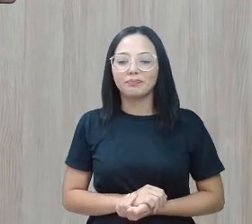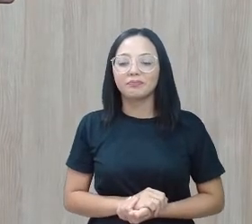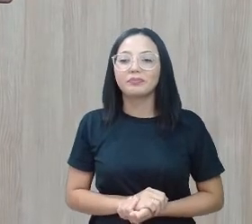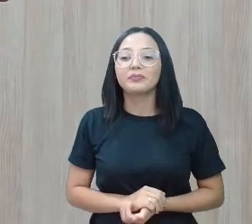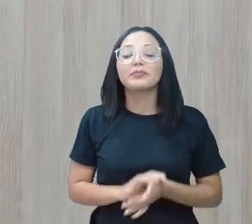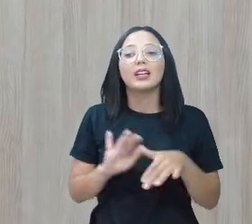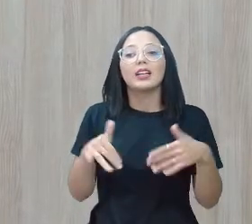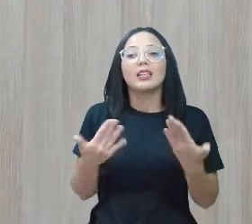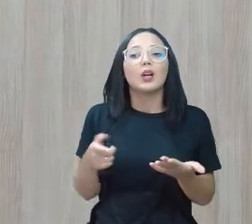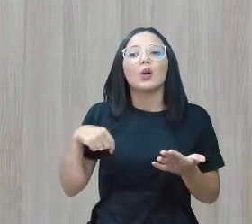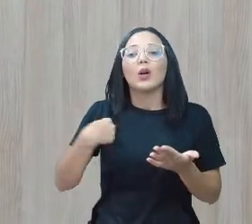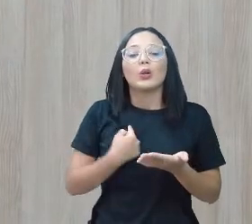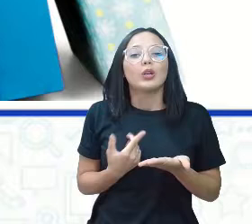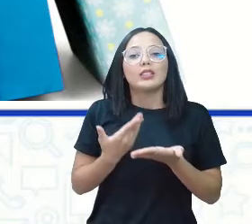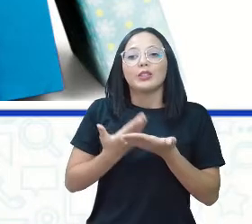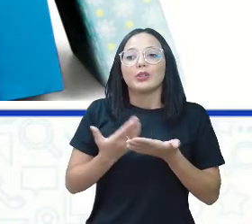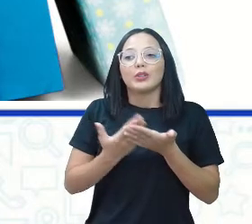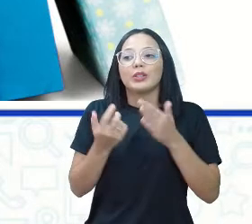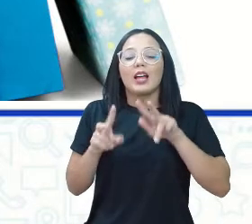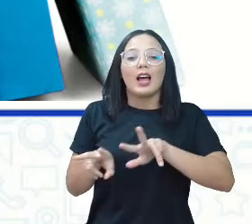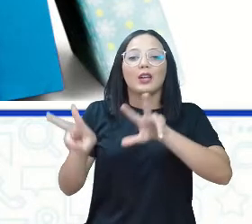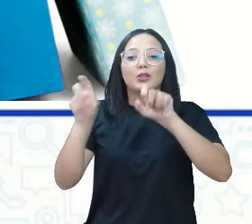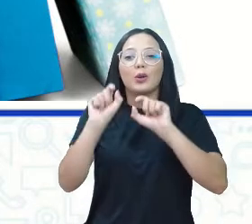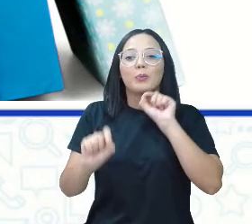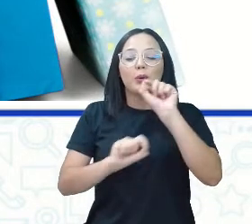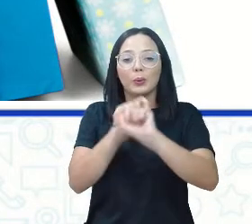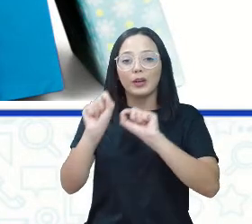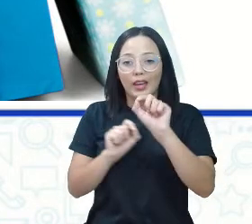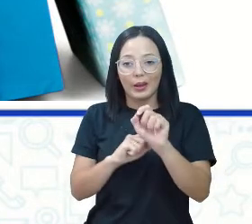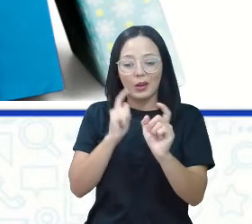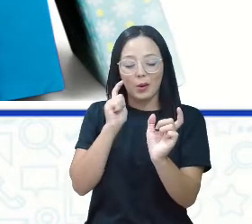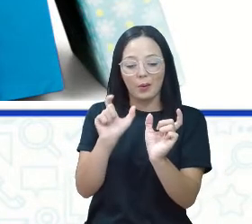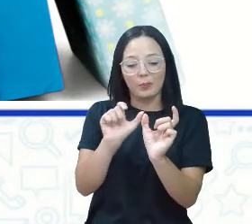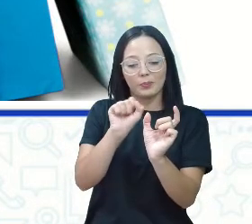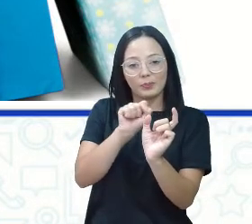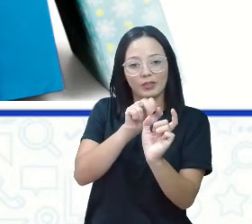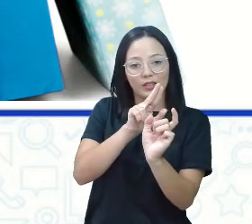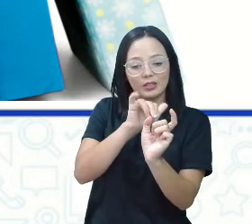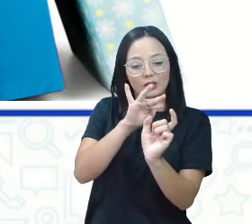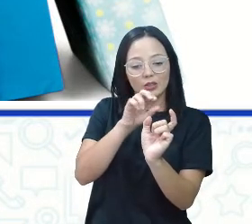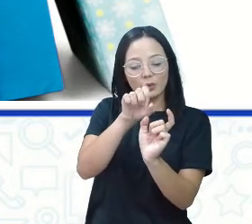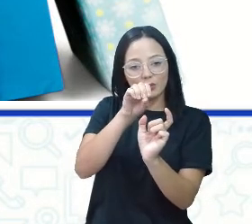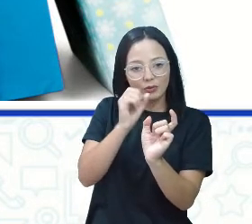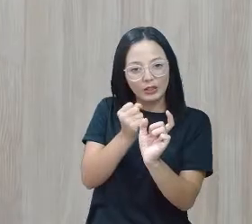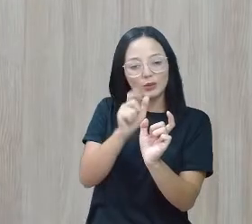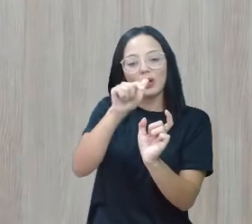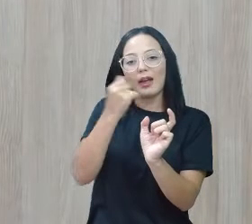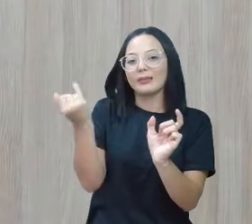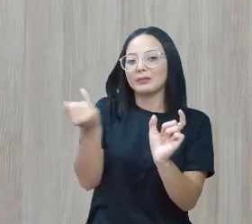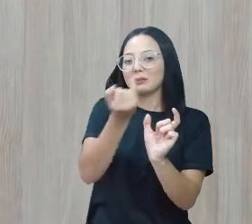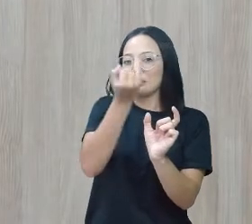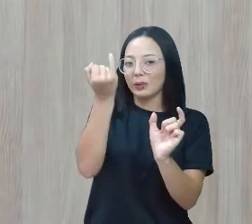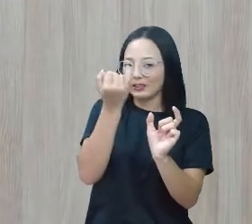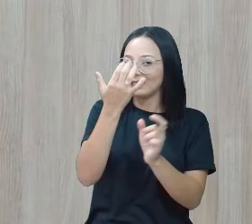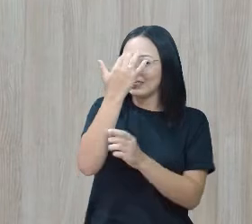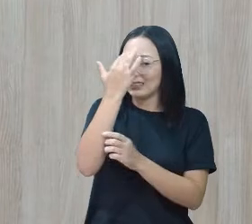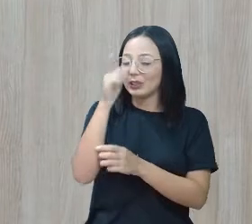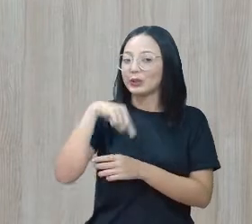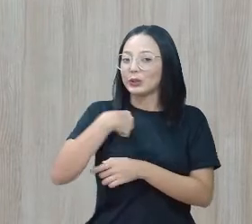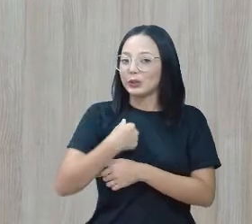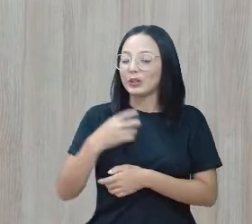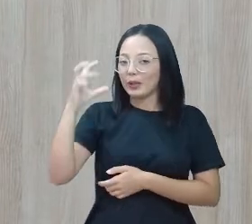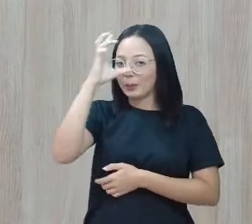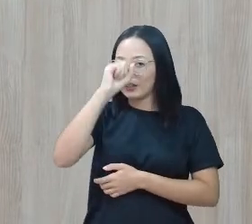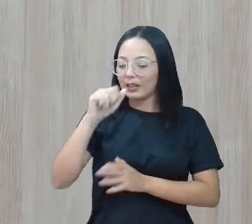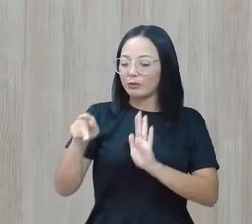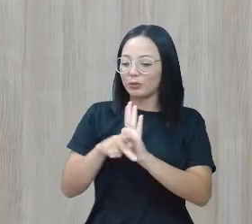Vamos estudar um pouco, não é, sobre os sufixos nominais, que é tão importante. Vimos no